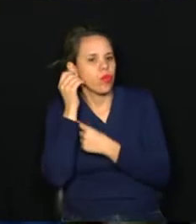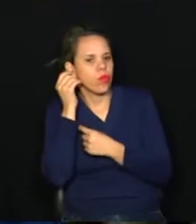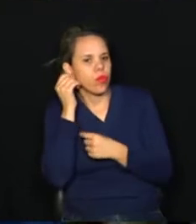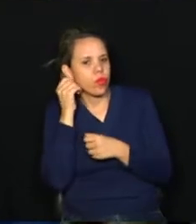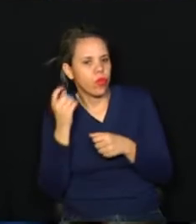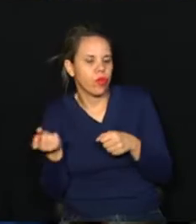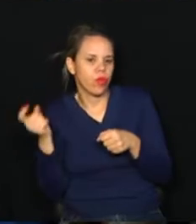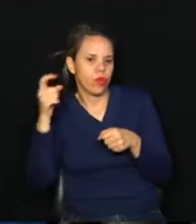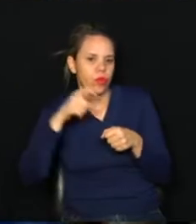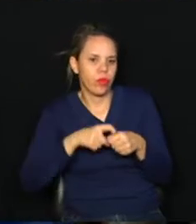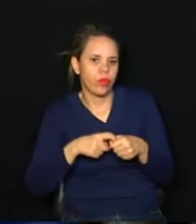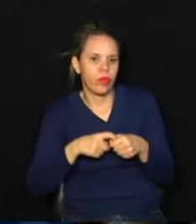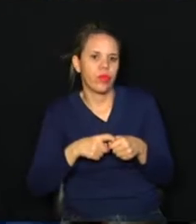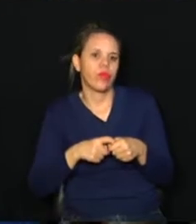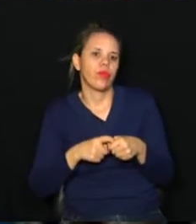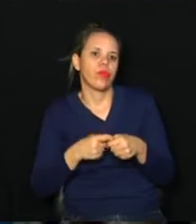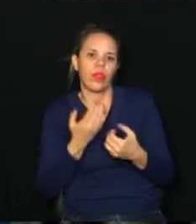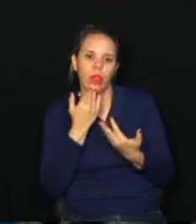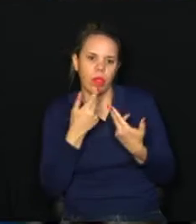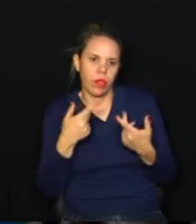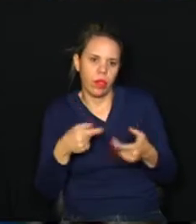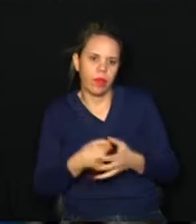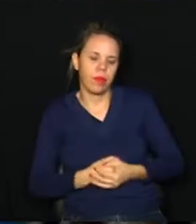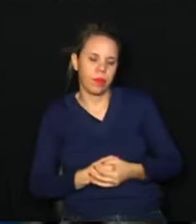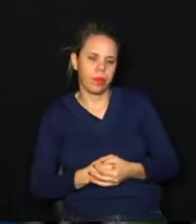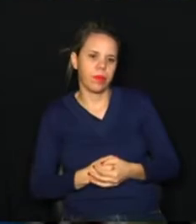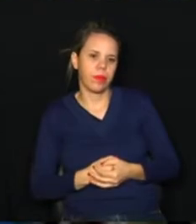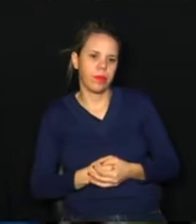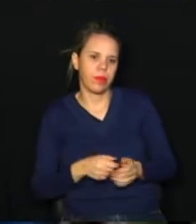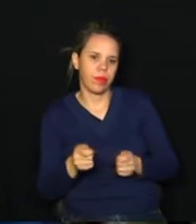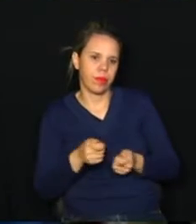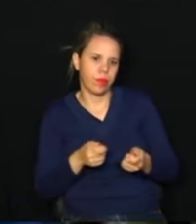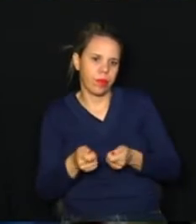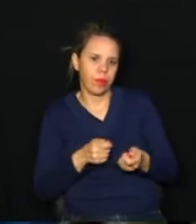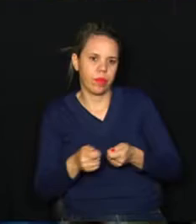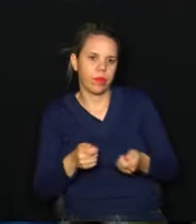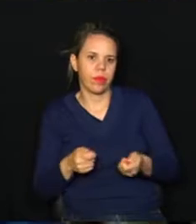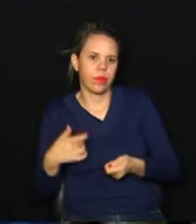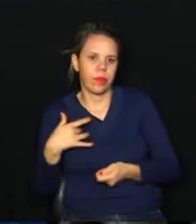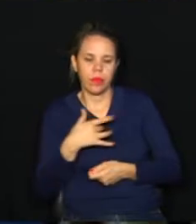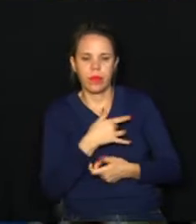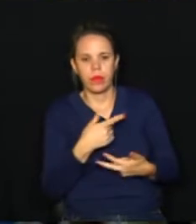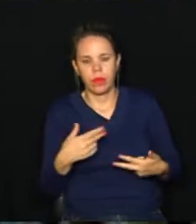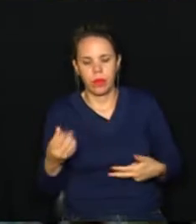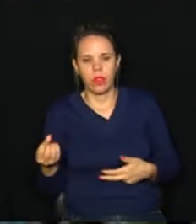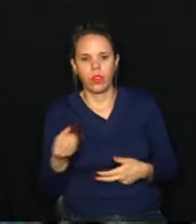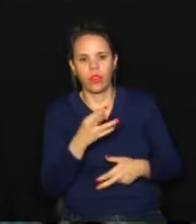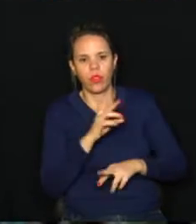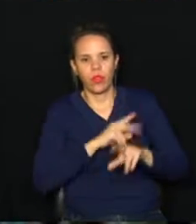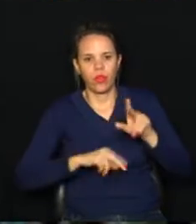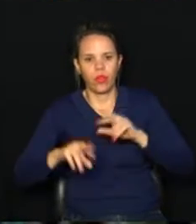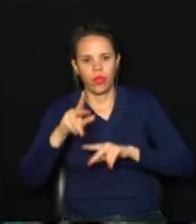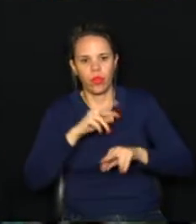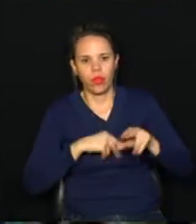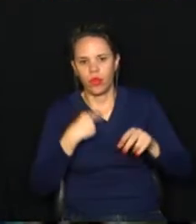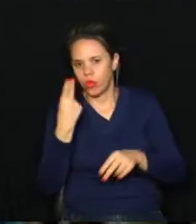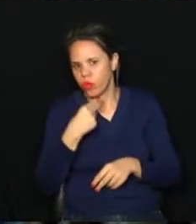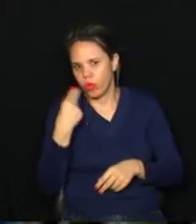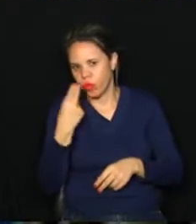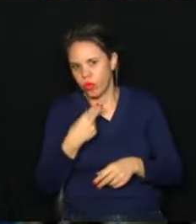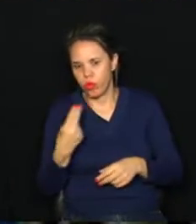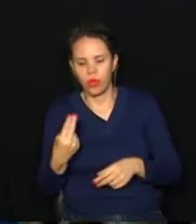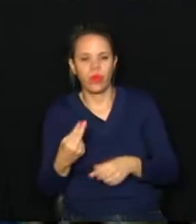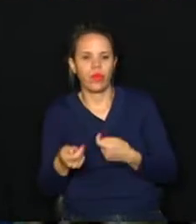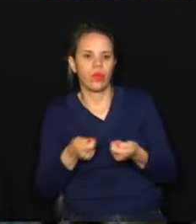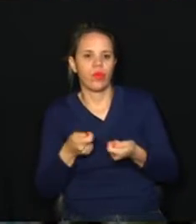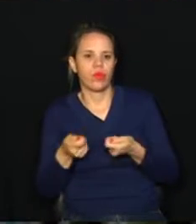às instalações, alimentação, manejo e sanidade, novas variedades, nutrição,